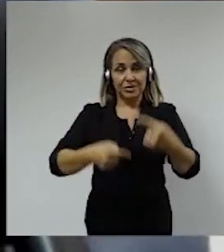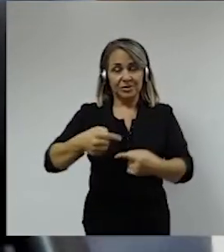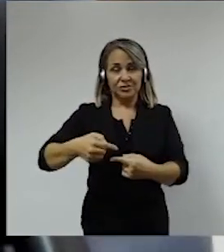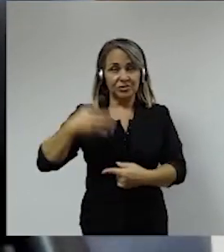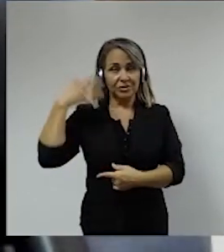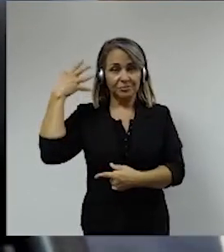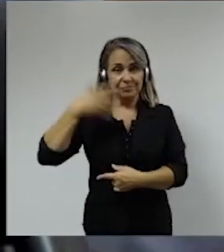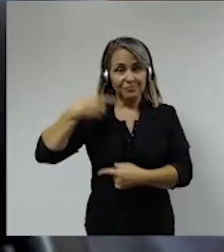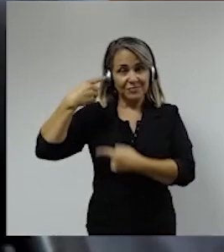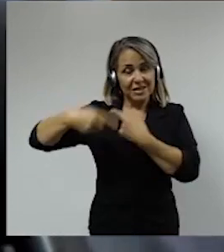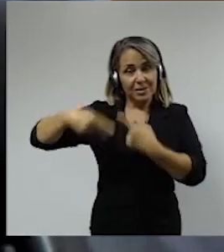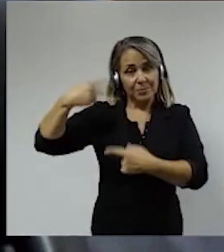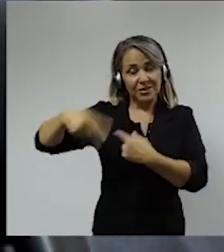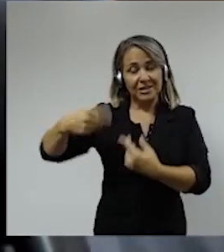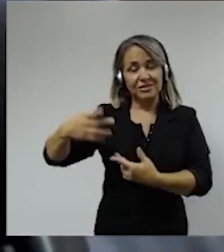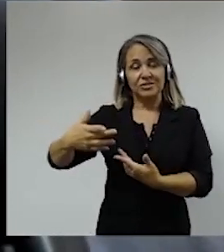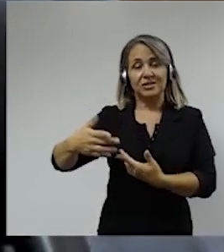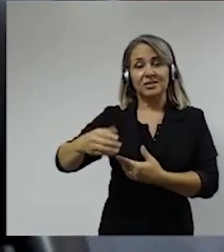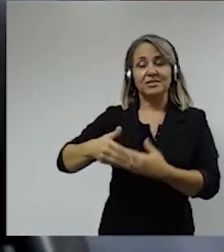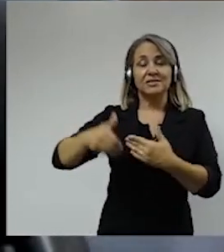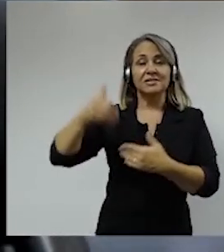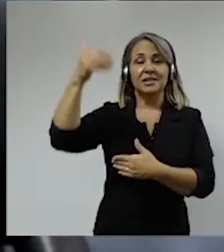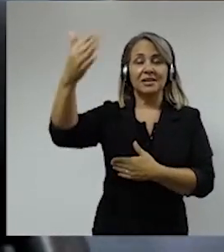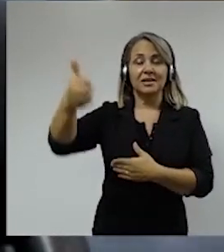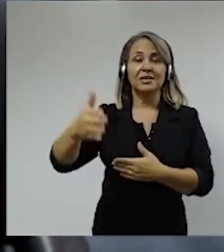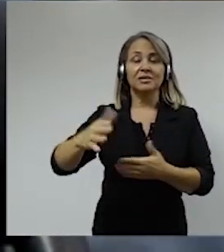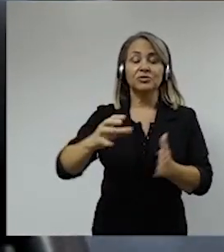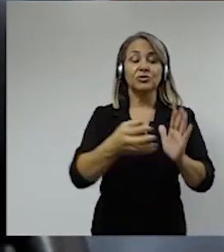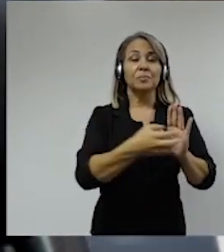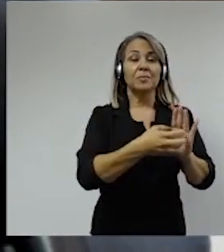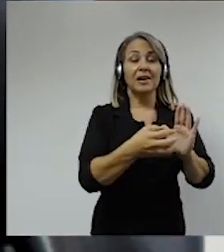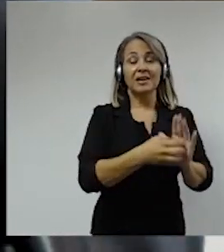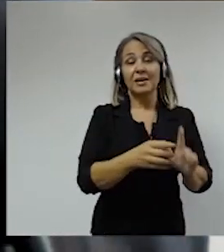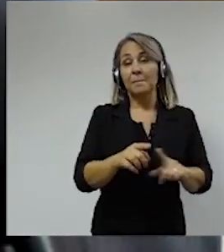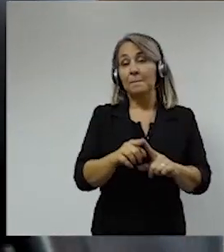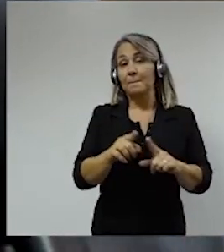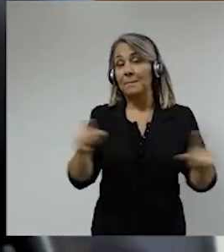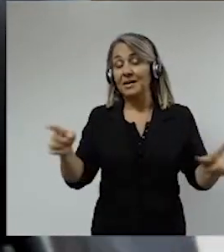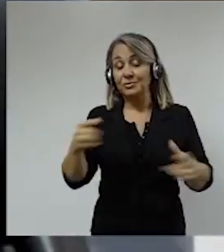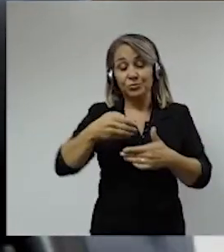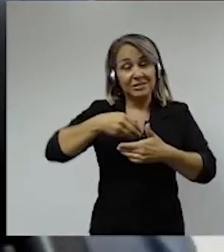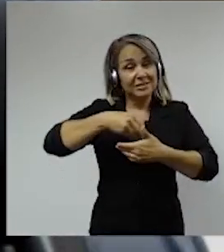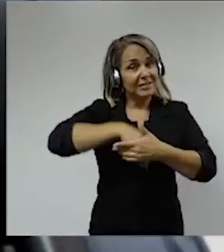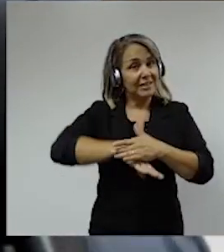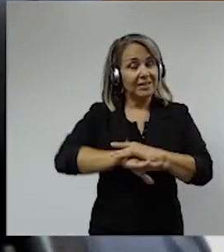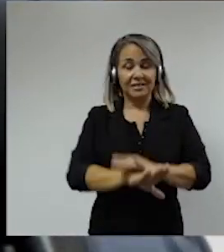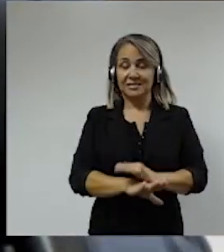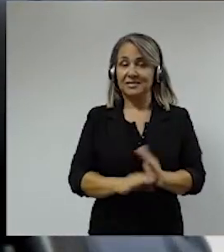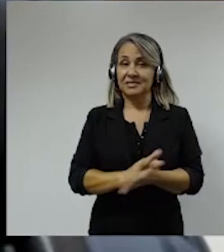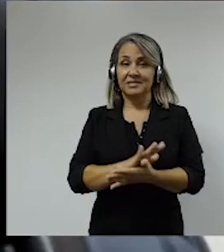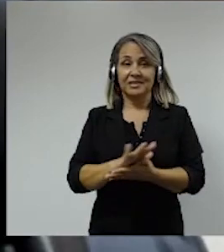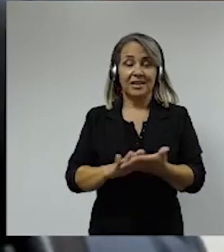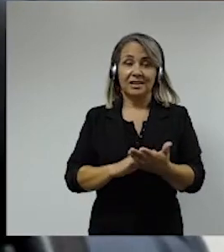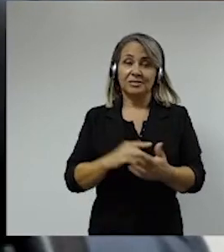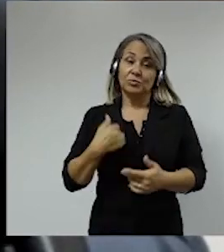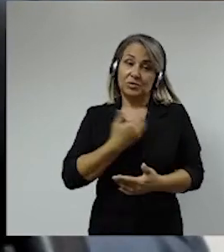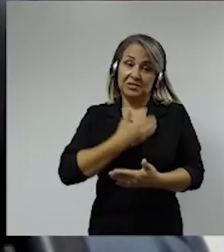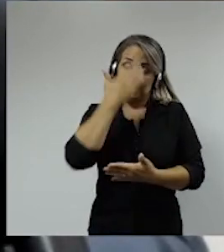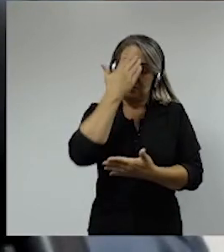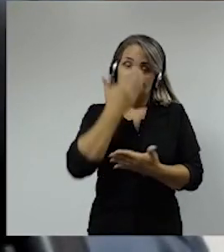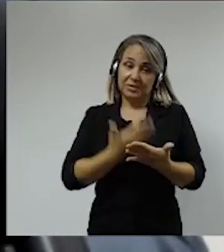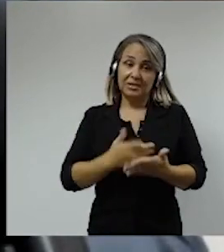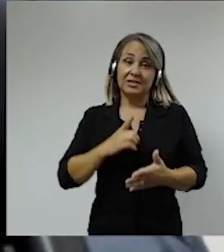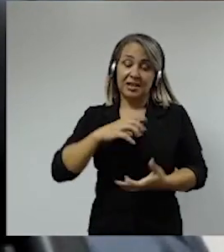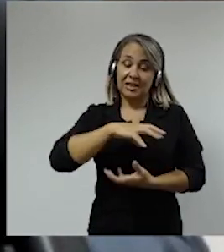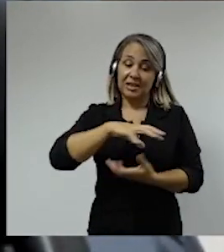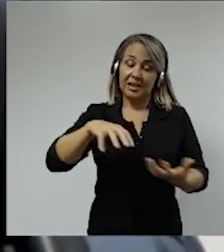de marketing para se dizer a favor da quarentena, mas não internaliza, ou ao menos a gente acredita que não, já que está tendo greve